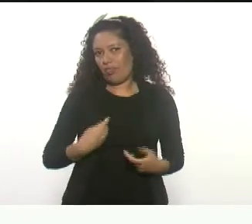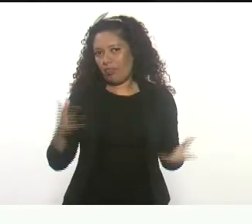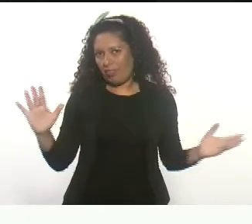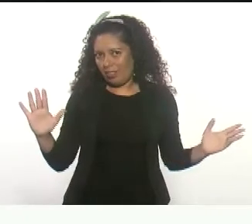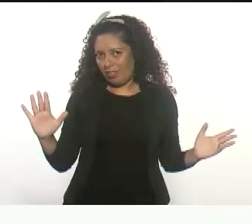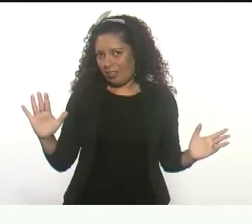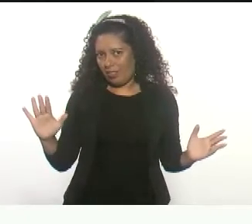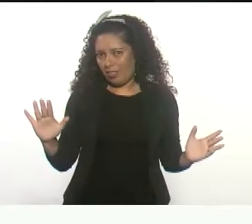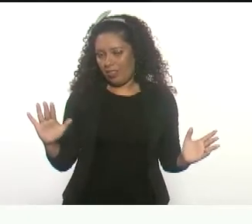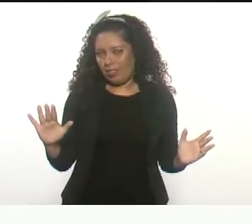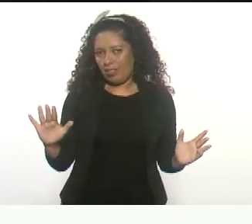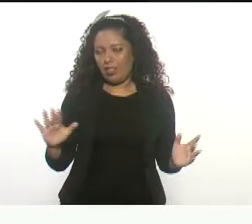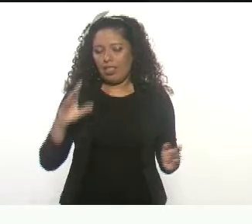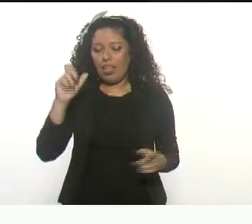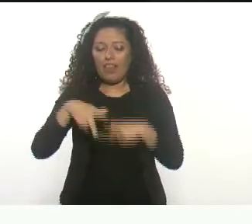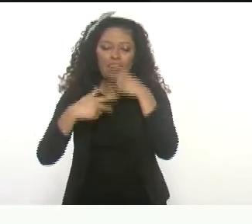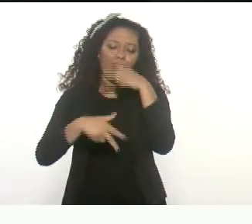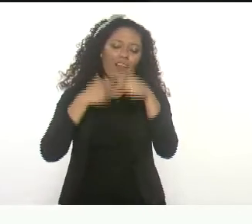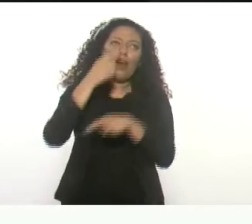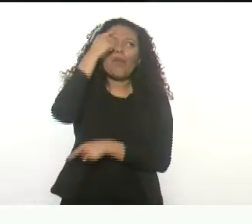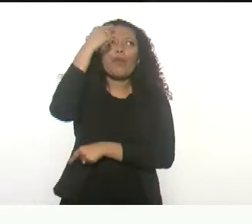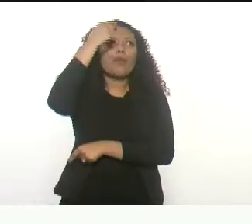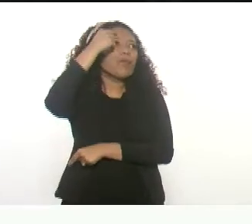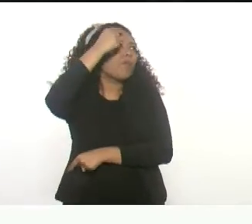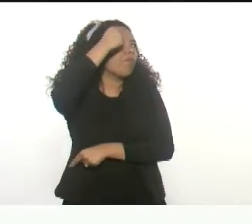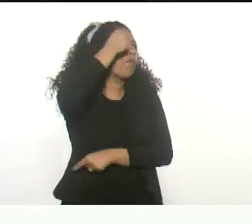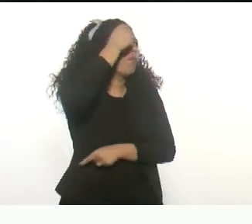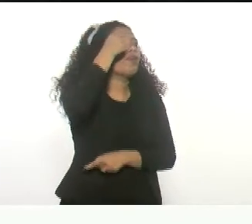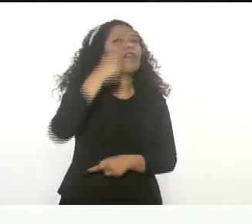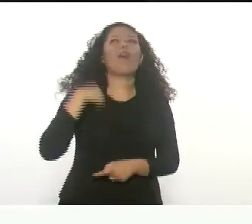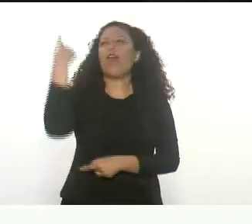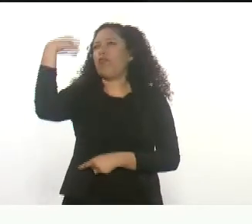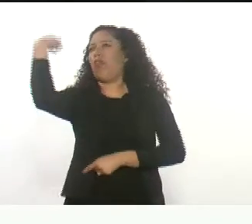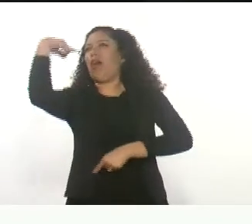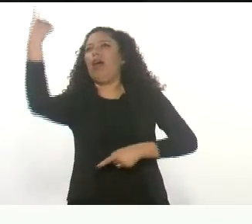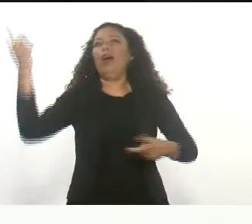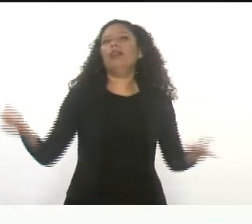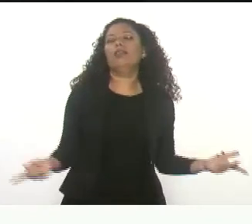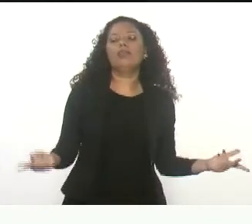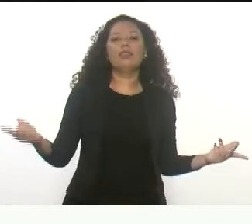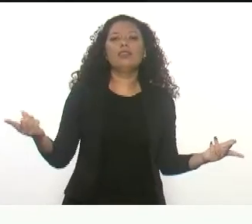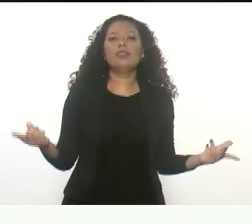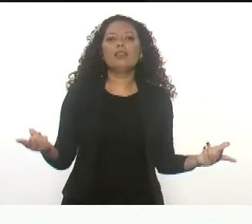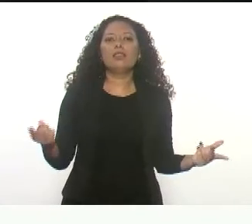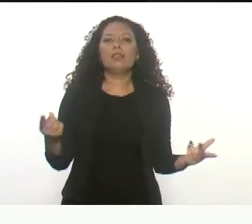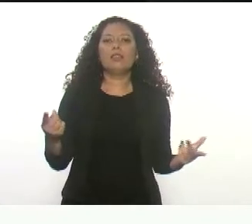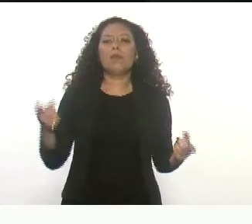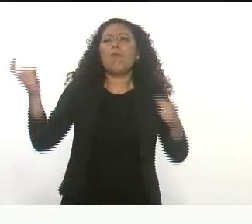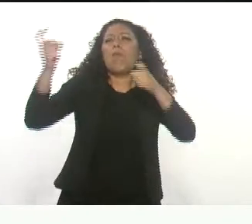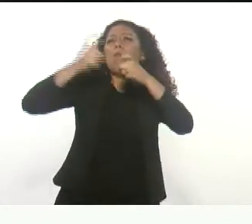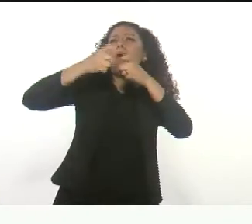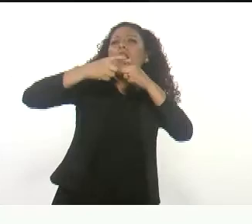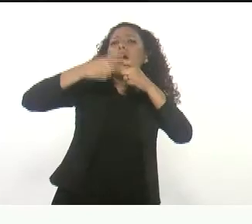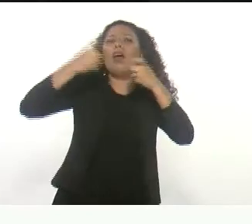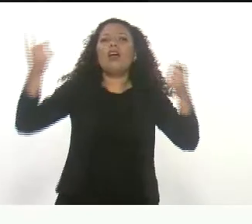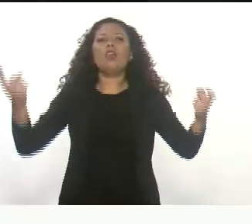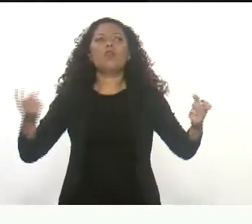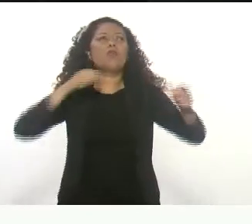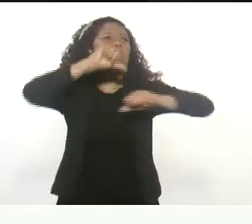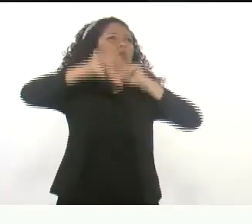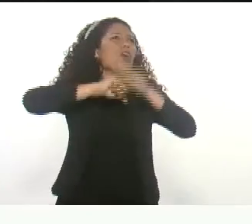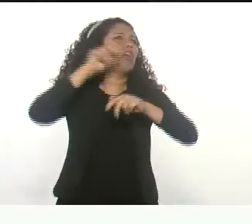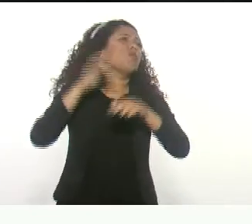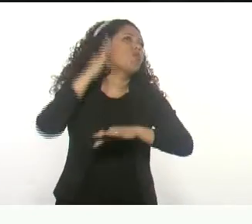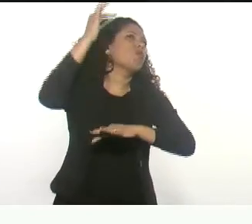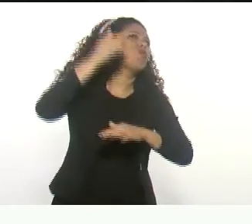fato, não é, de forma alguma, ficar pensando em, né, eu quero ser advogado, eu quero ser médico, e isso não poder mudar, né? Também